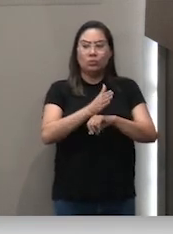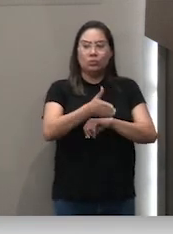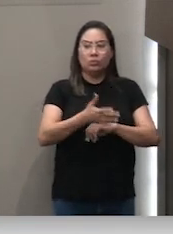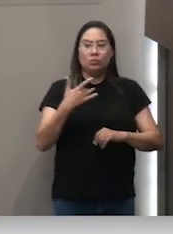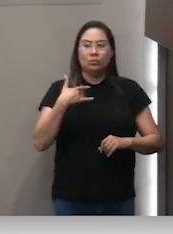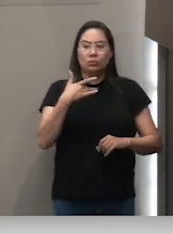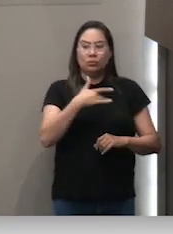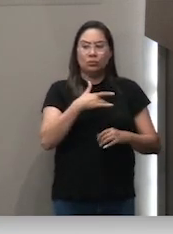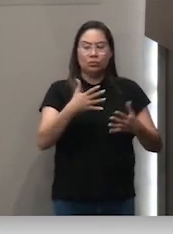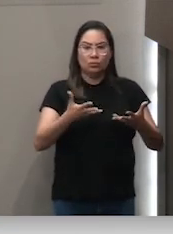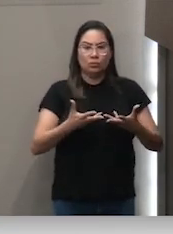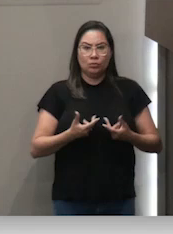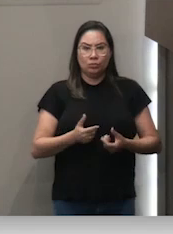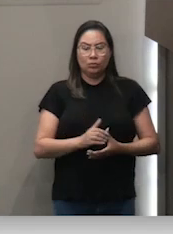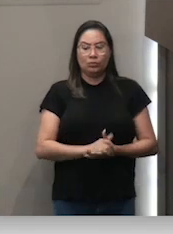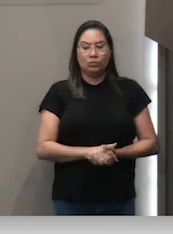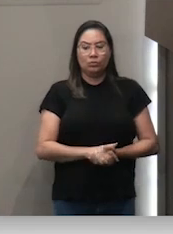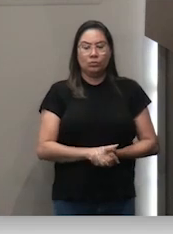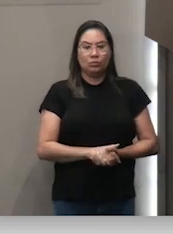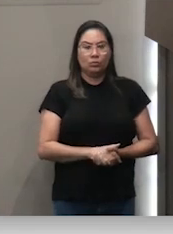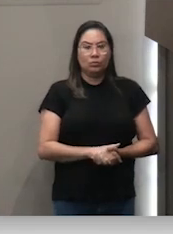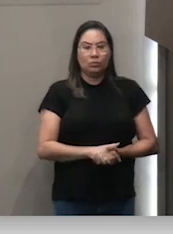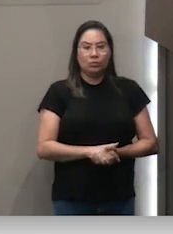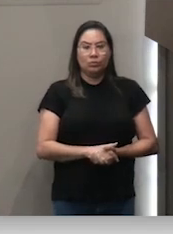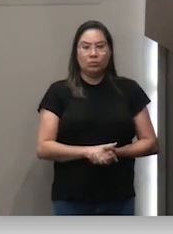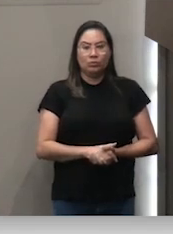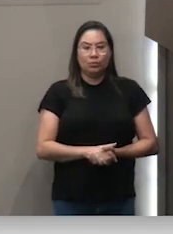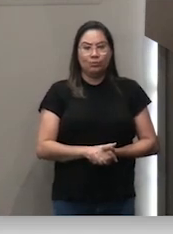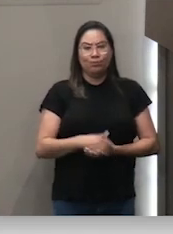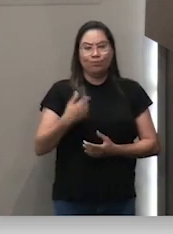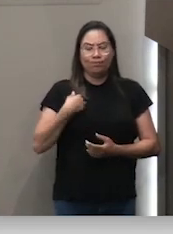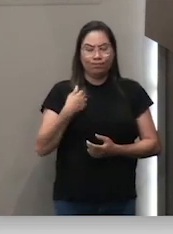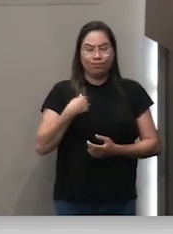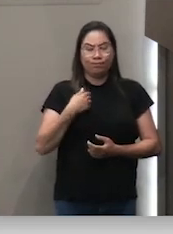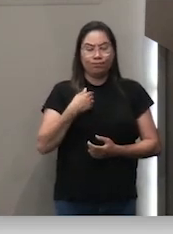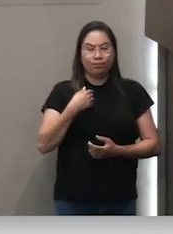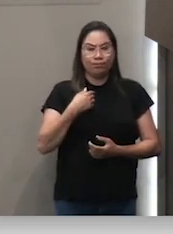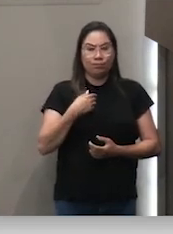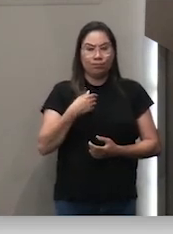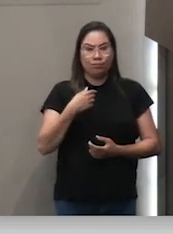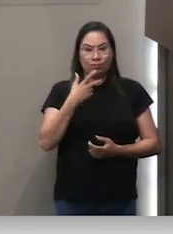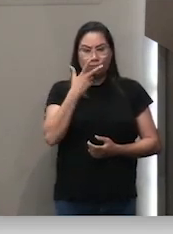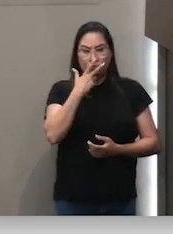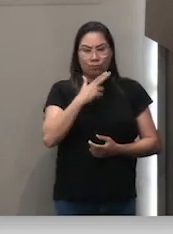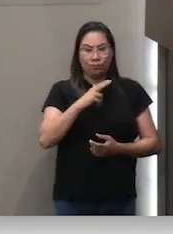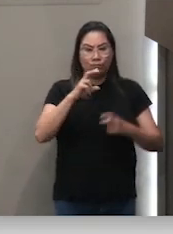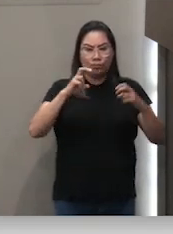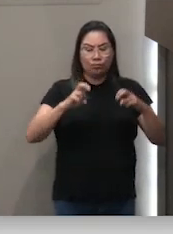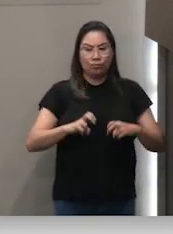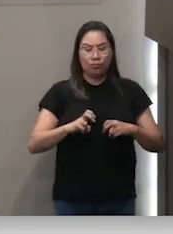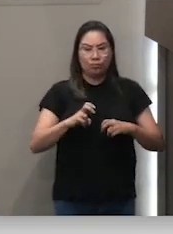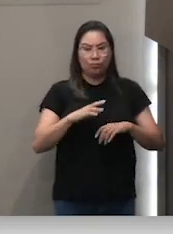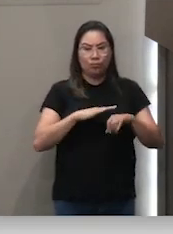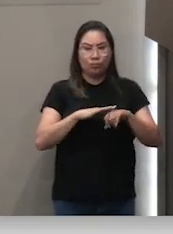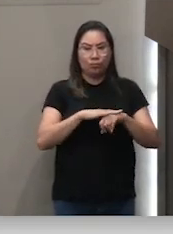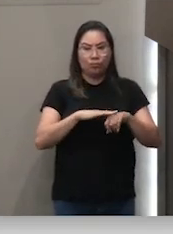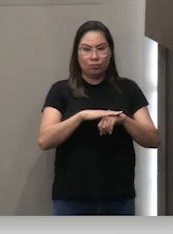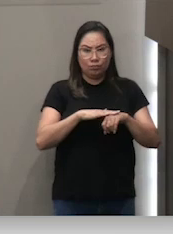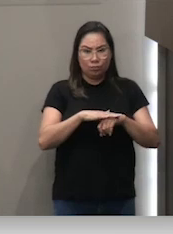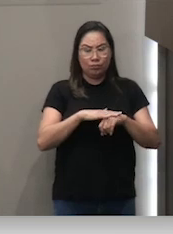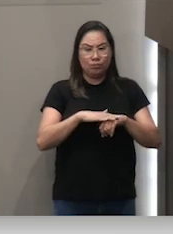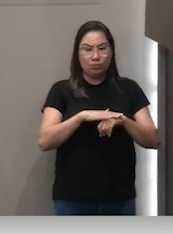de qualidade. Ouvi o depoimento da Samara e do Paulo, que mais uma vez, entre este e